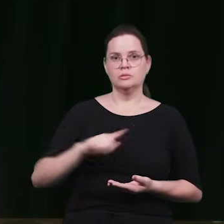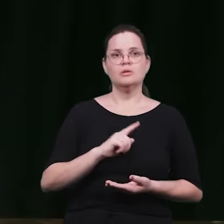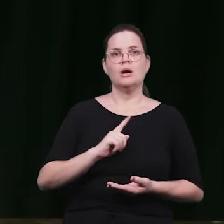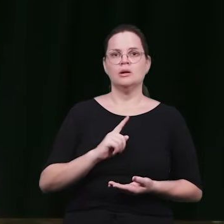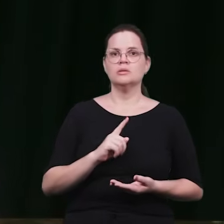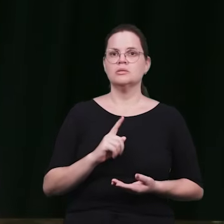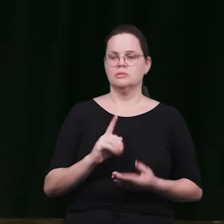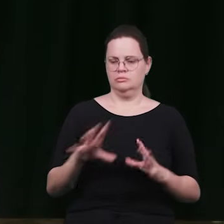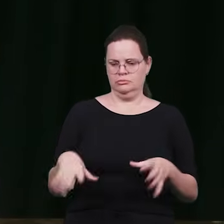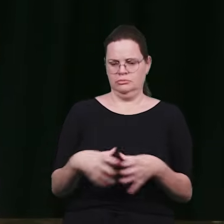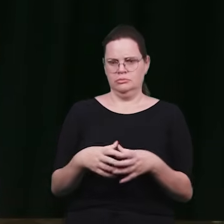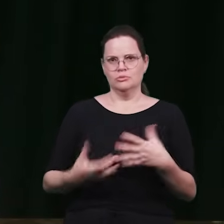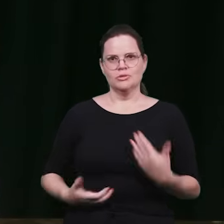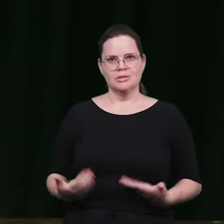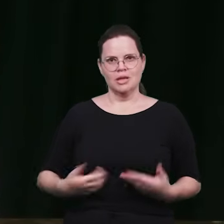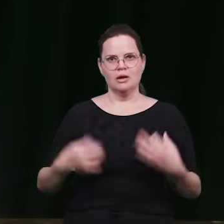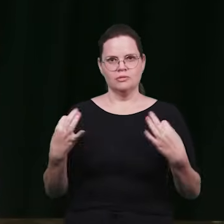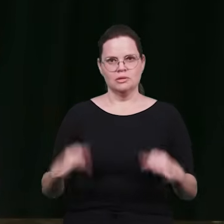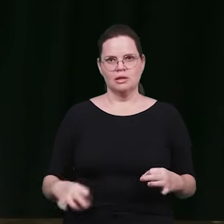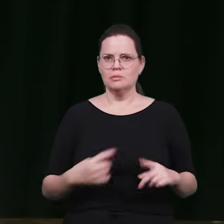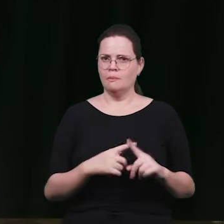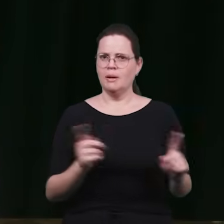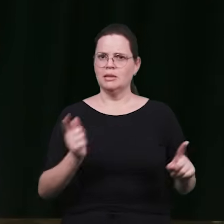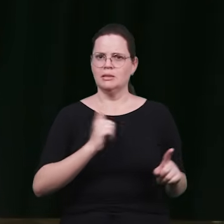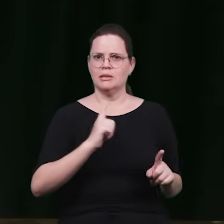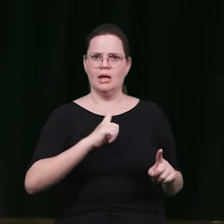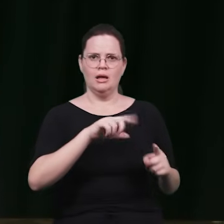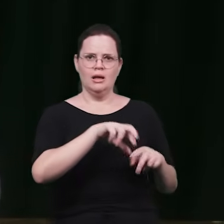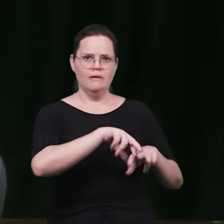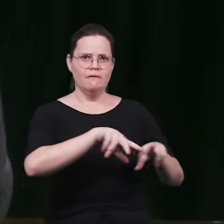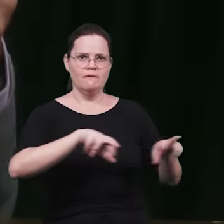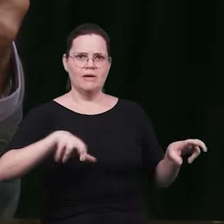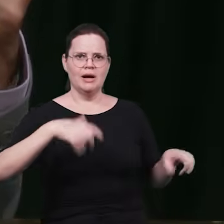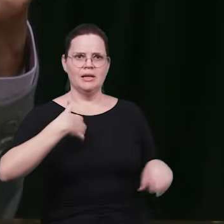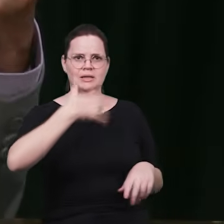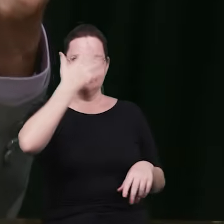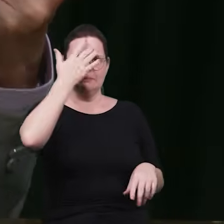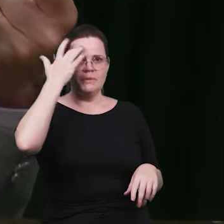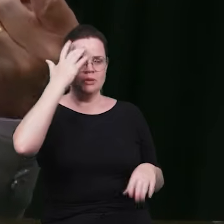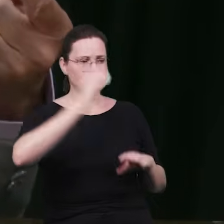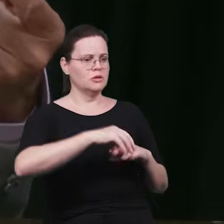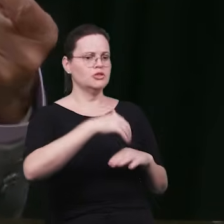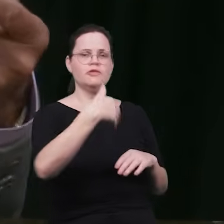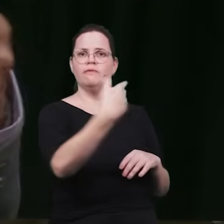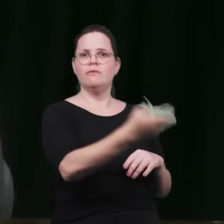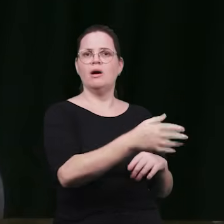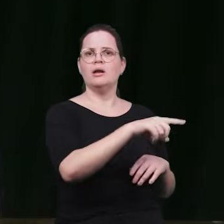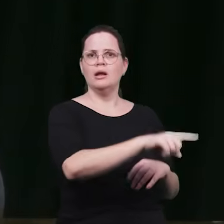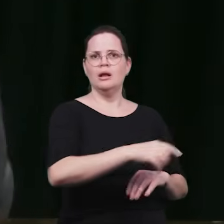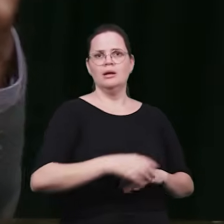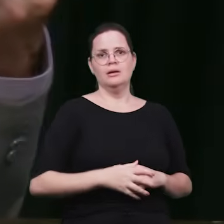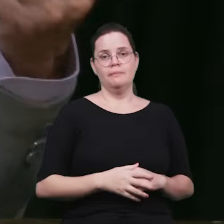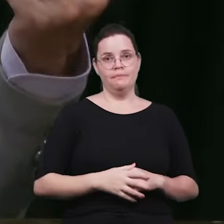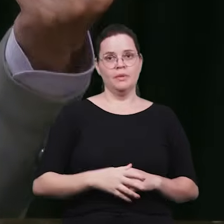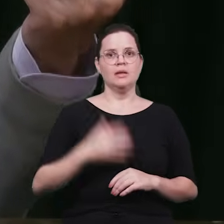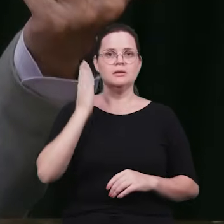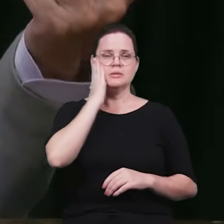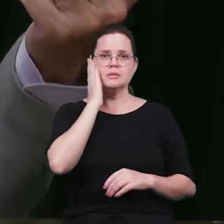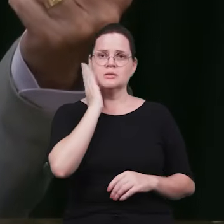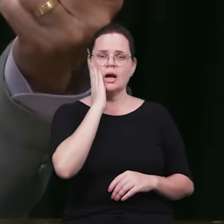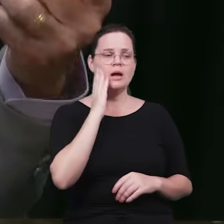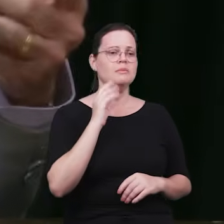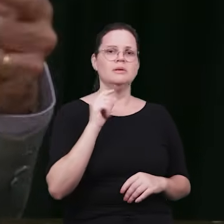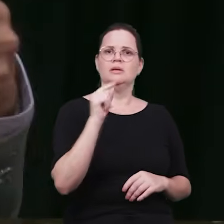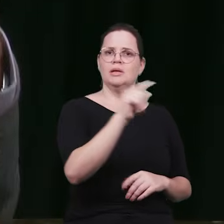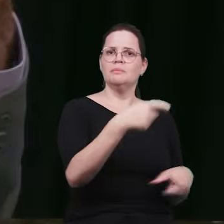muitas ovelhas que estão lá fora, concorda? Aqueles que são eleitos segundo a presciência de Deus Pai, eleitos nele, como fala